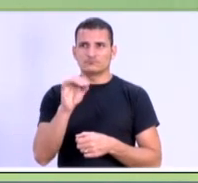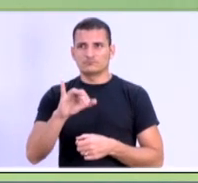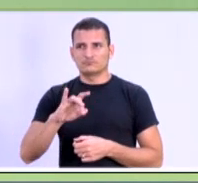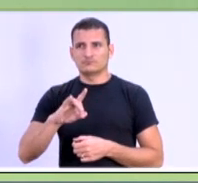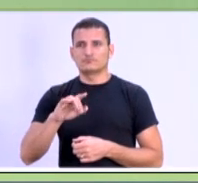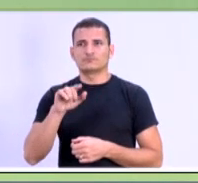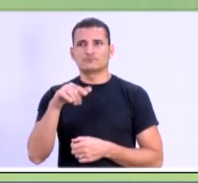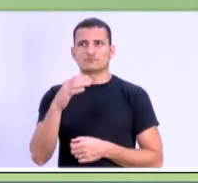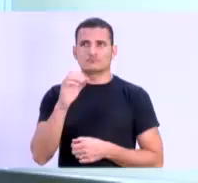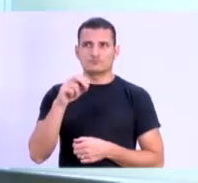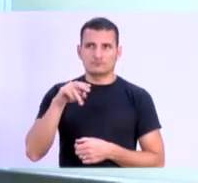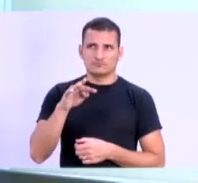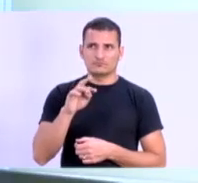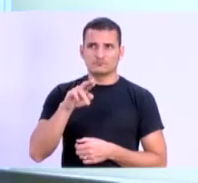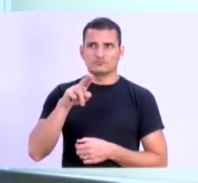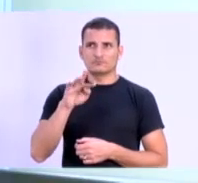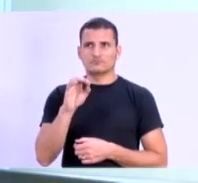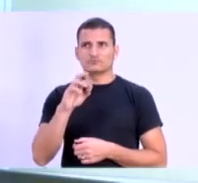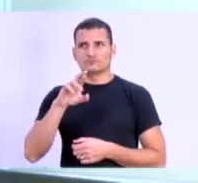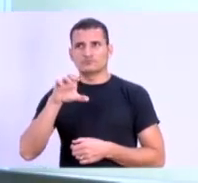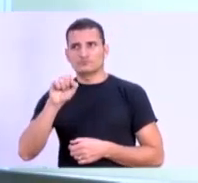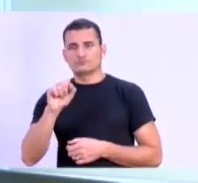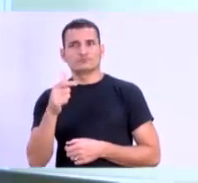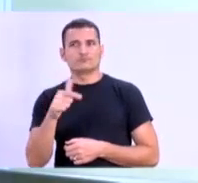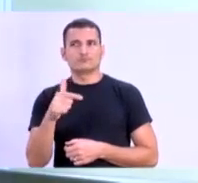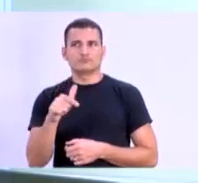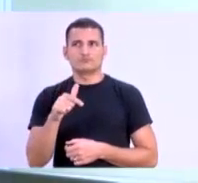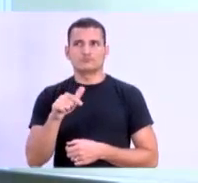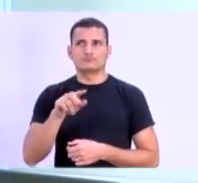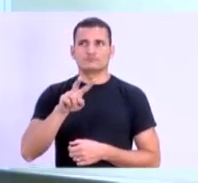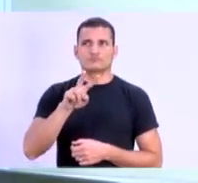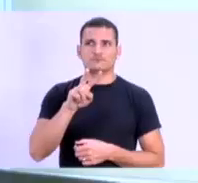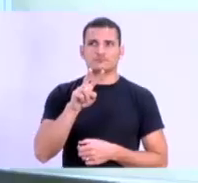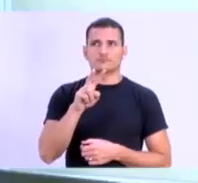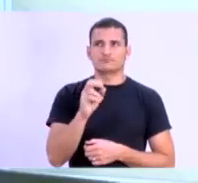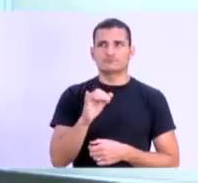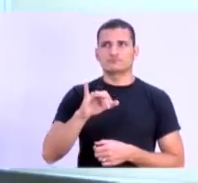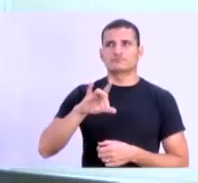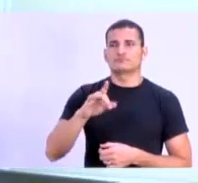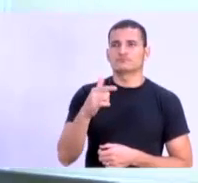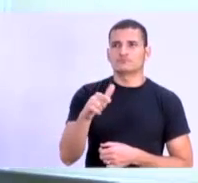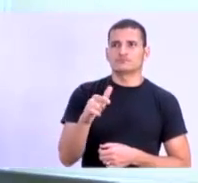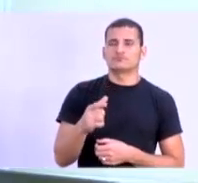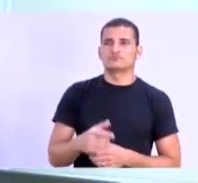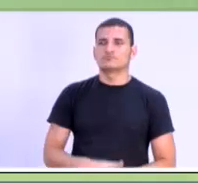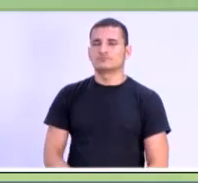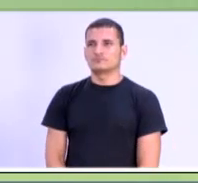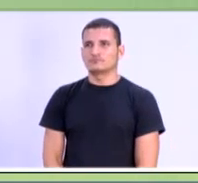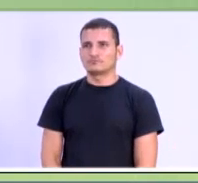não têm. É uma exceção. O construtor não tem tipo de retorno, tá?